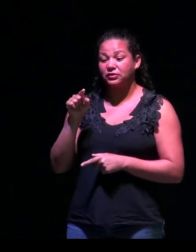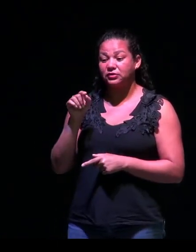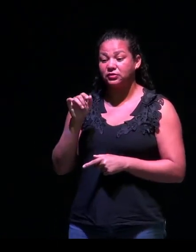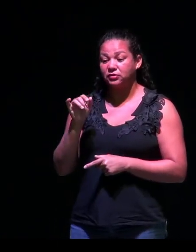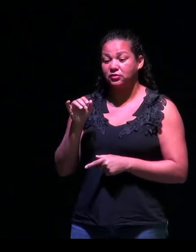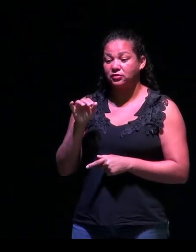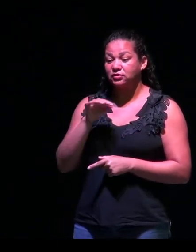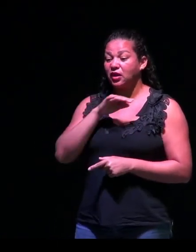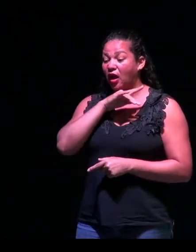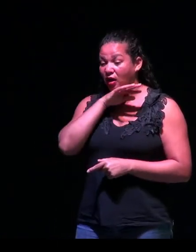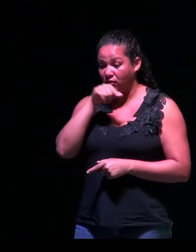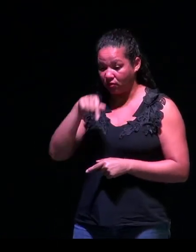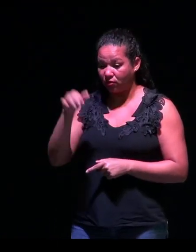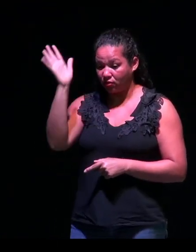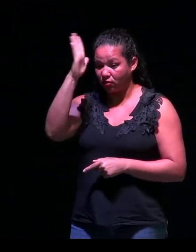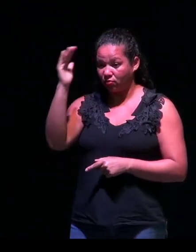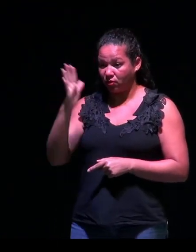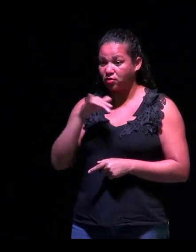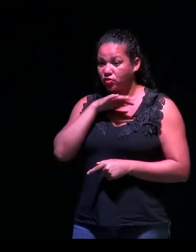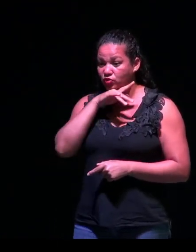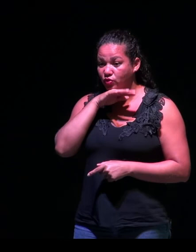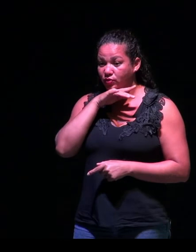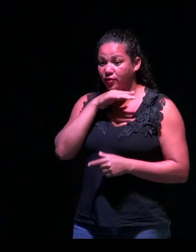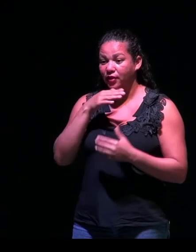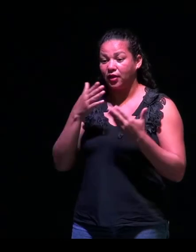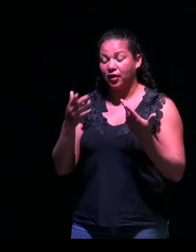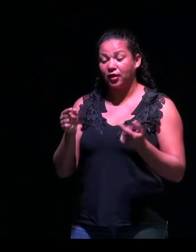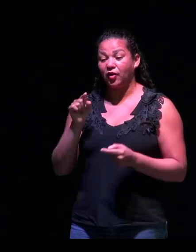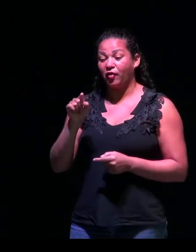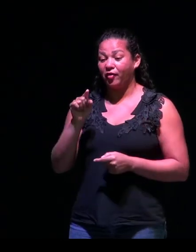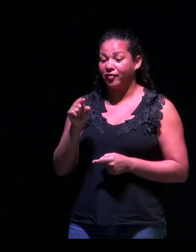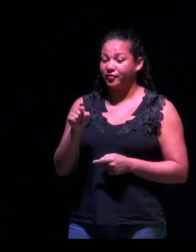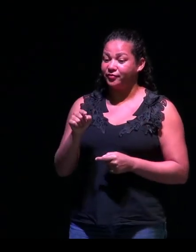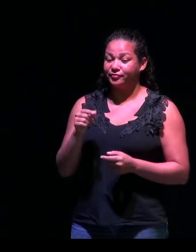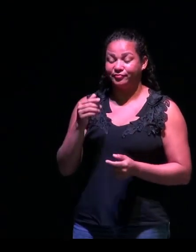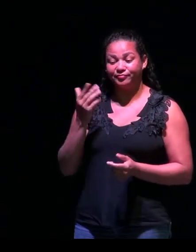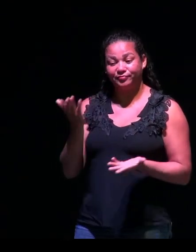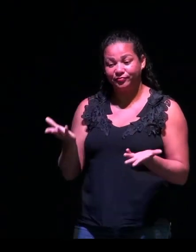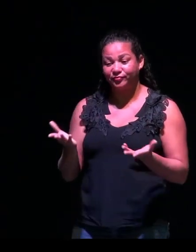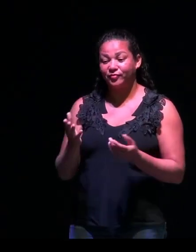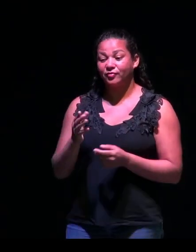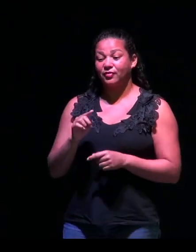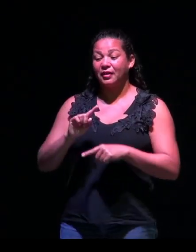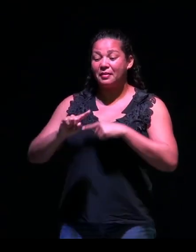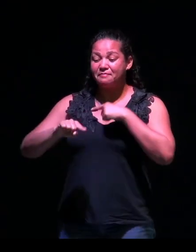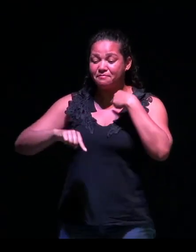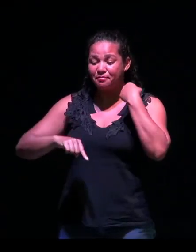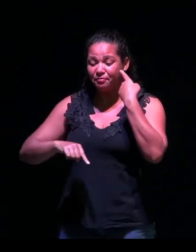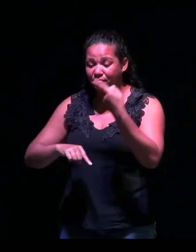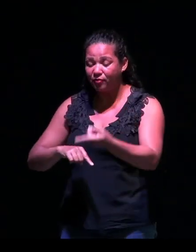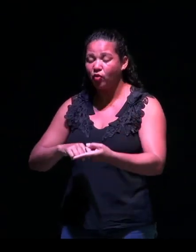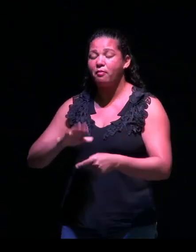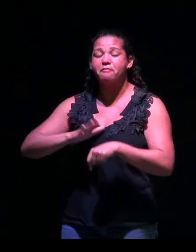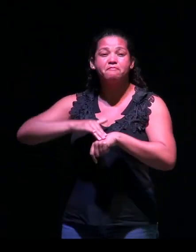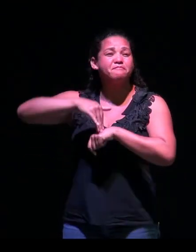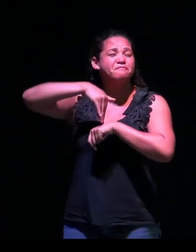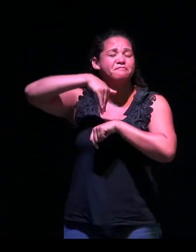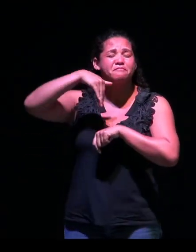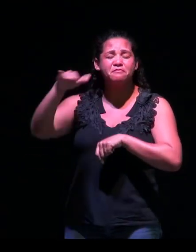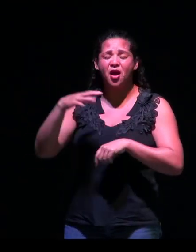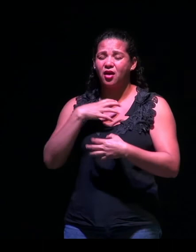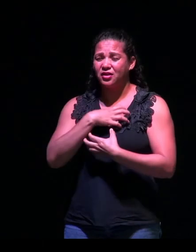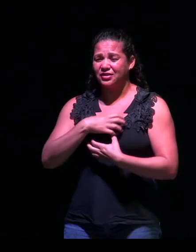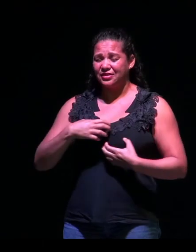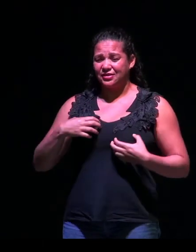Bolsonaro, então você não sabe o que é ruim. Se você achou que no tempo do Lula foi ruim, você não sabe o que é ruim. Se você achou que